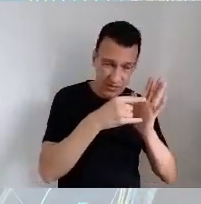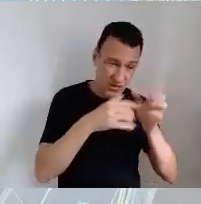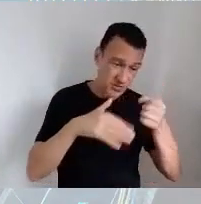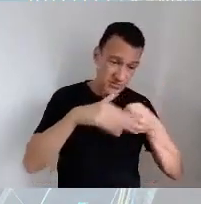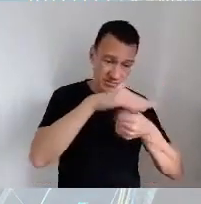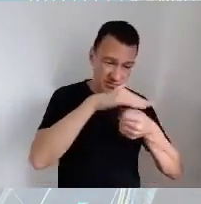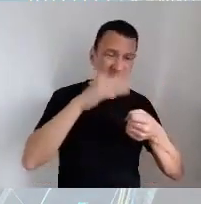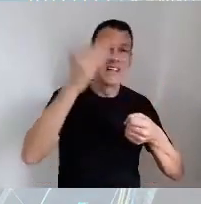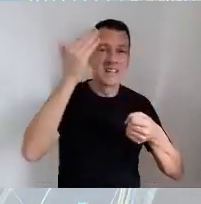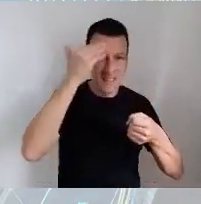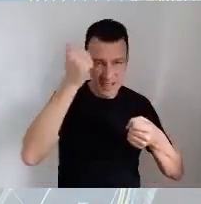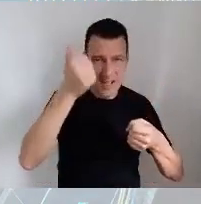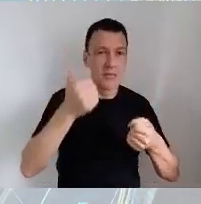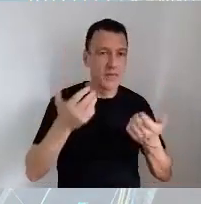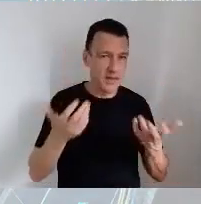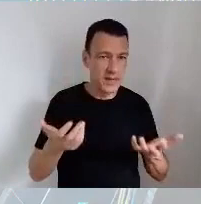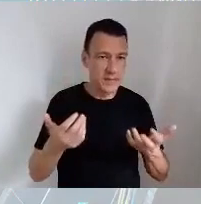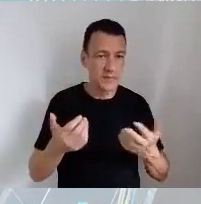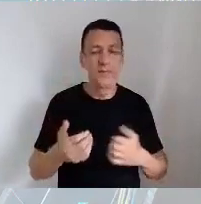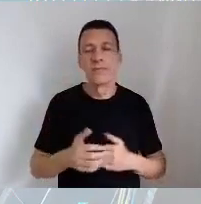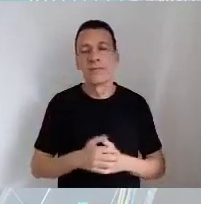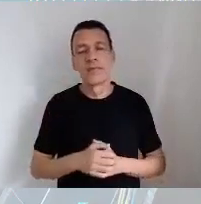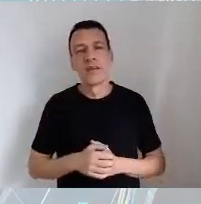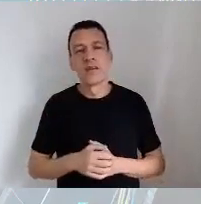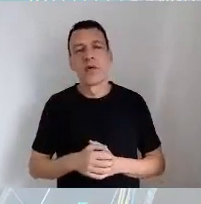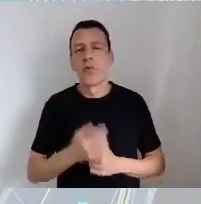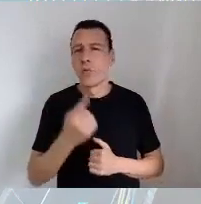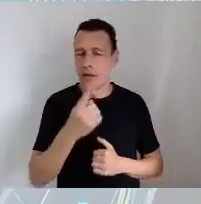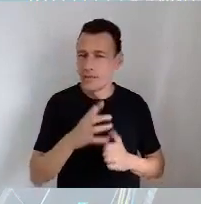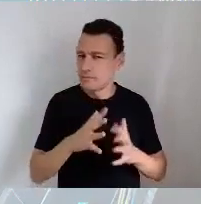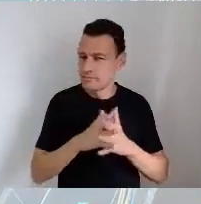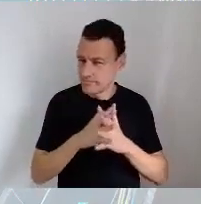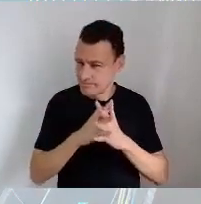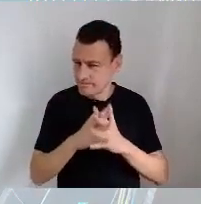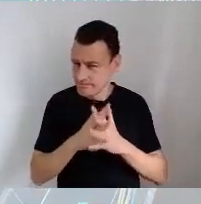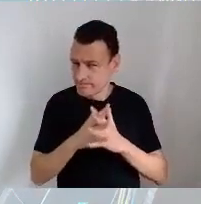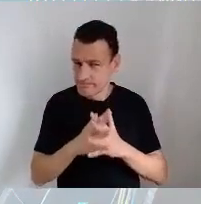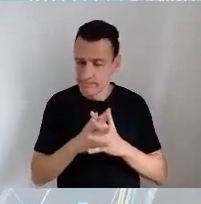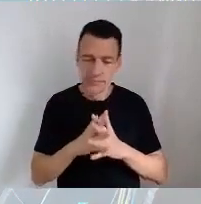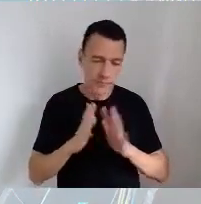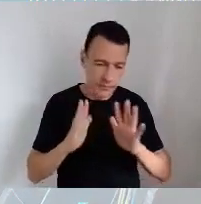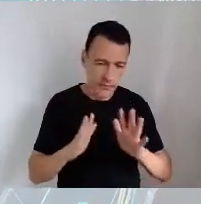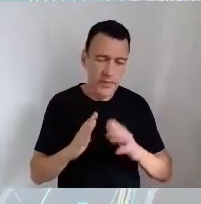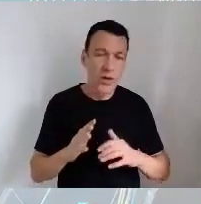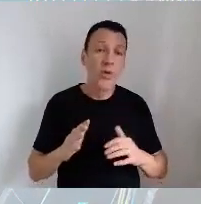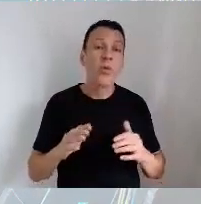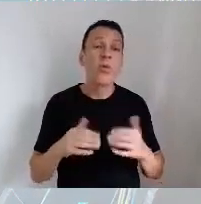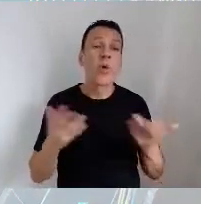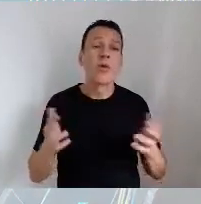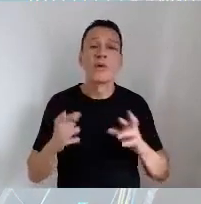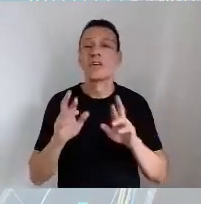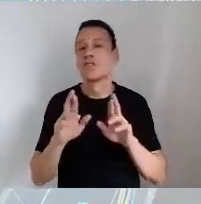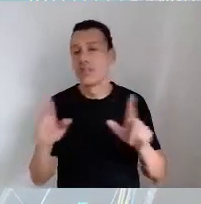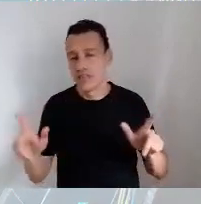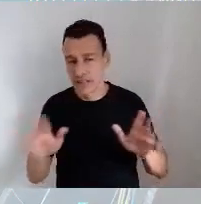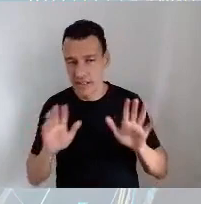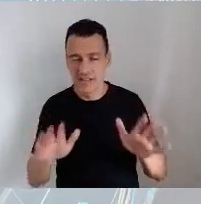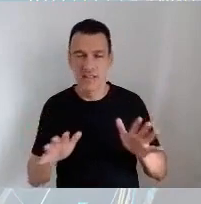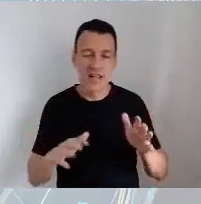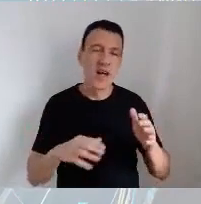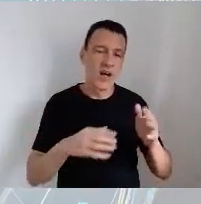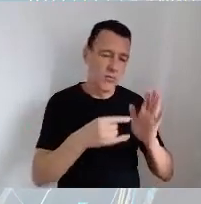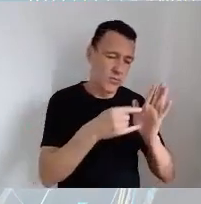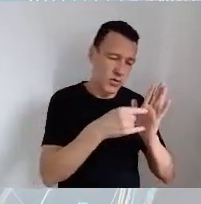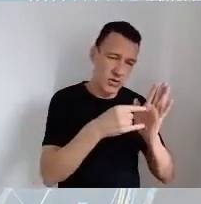nasce uma conclusão interessante para mim que é a seguinte ó eh qual a diferença prática entre um programador pleno e um programador